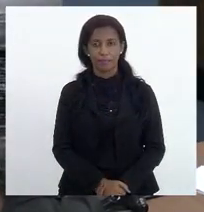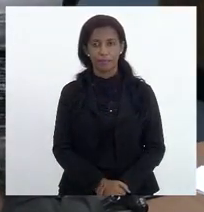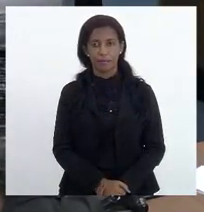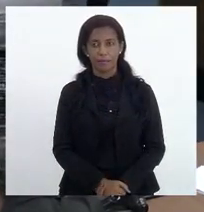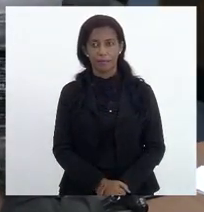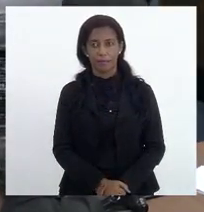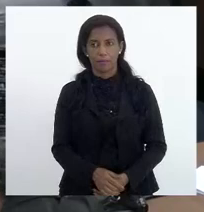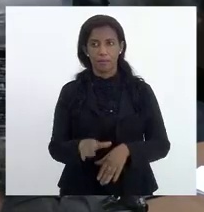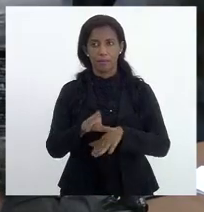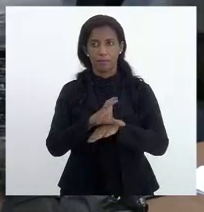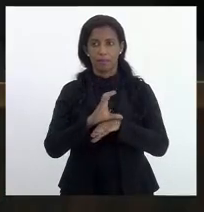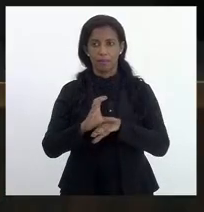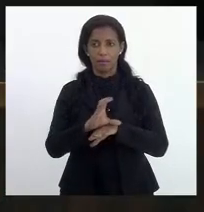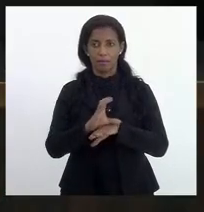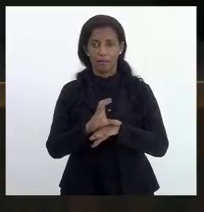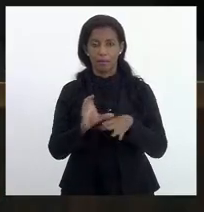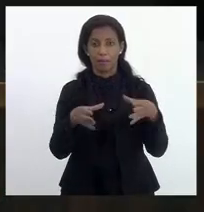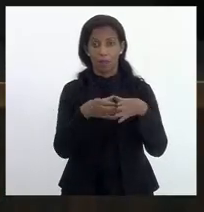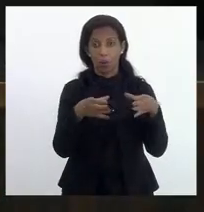Pela Comissão